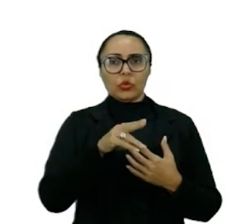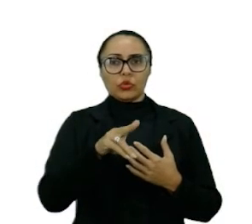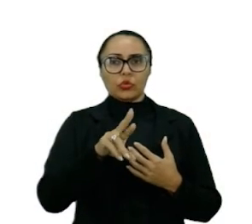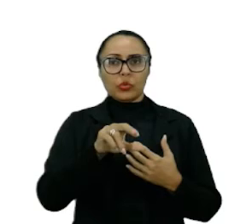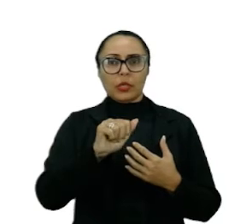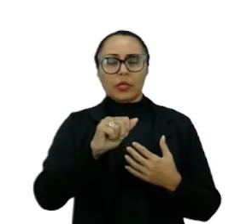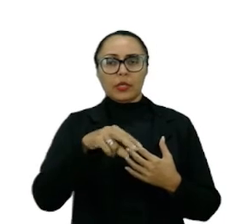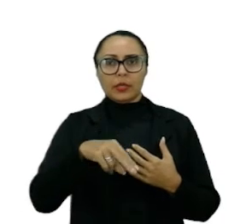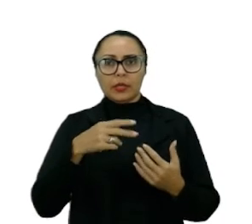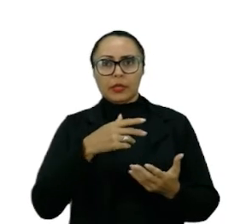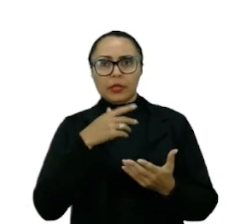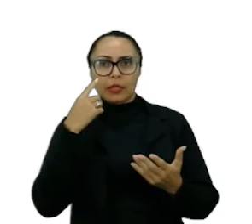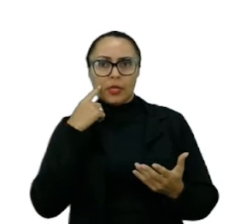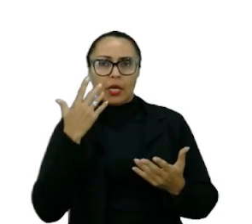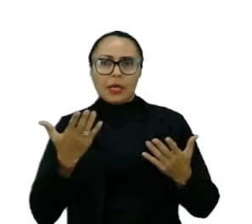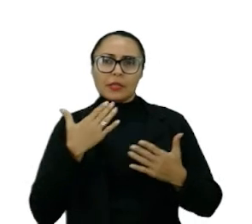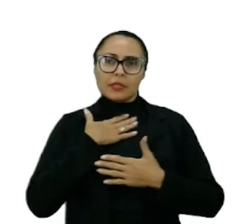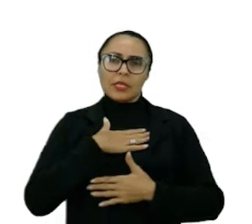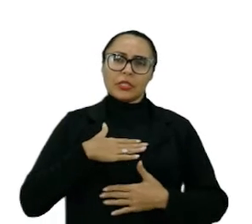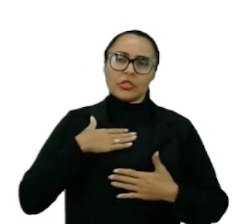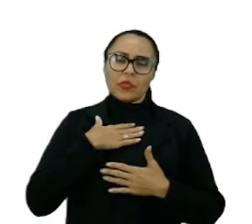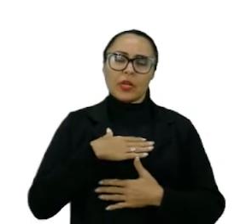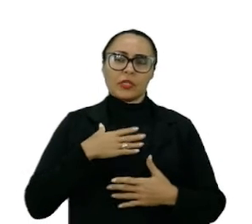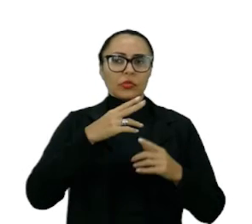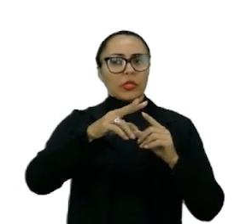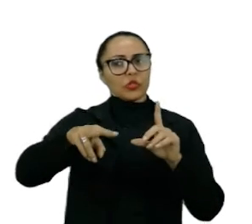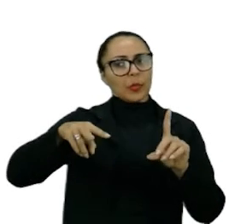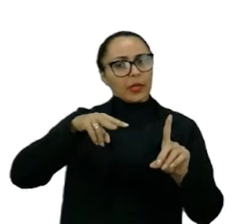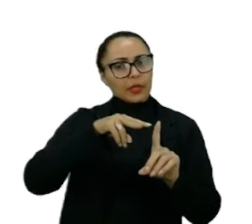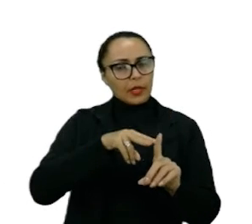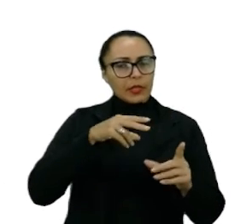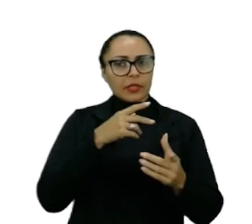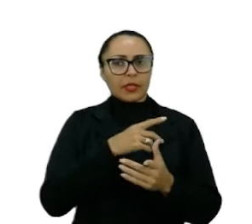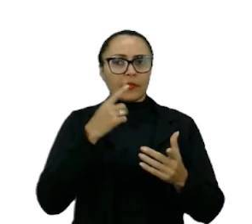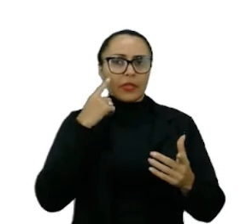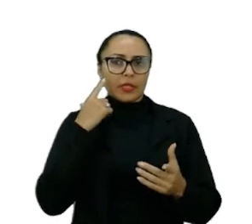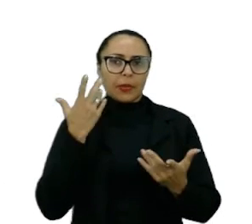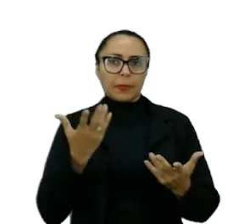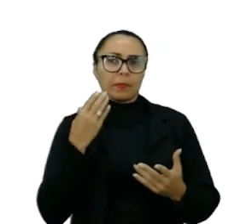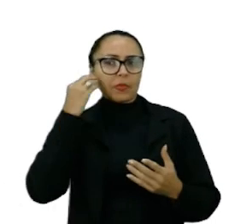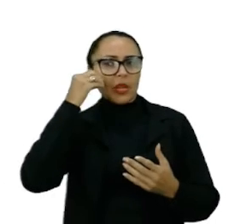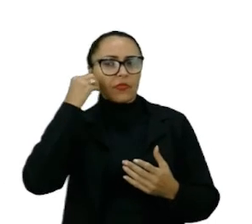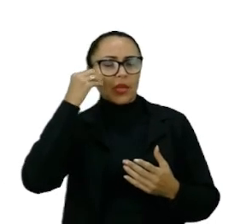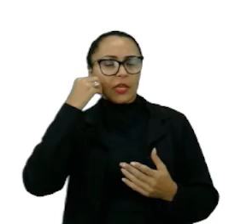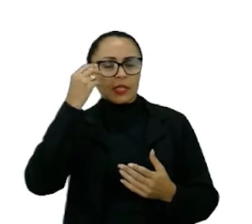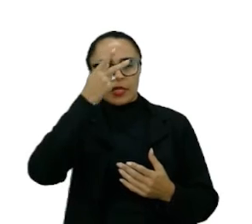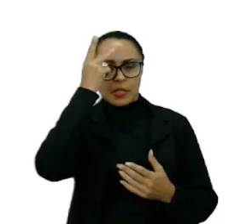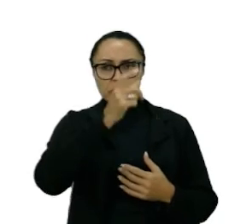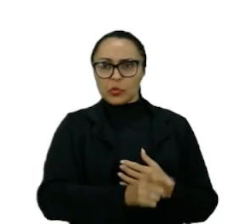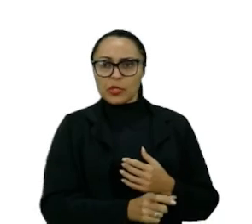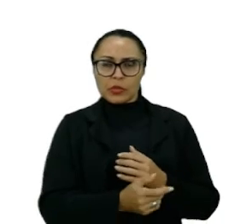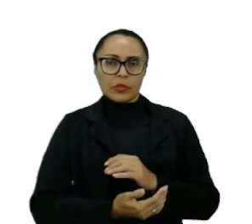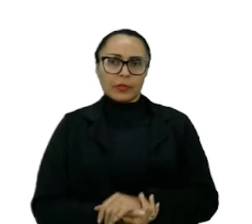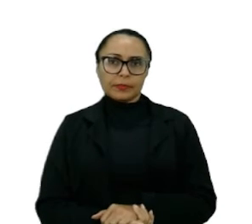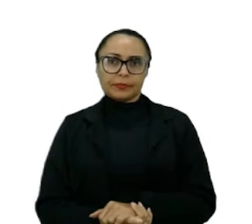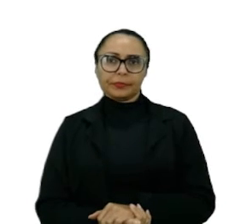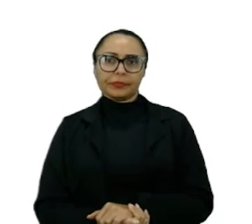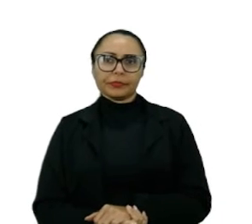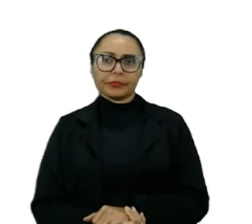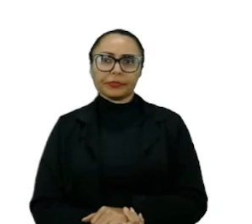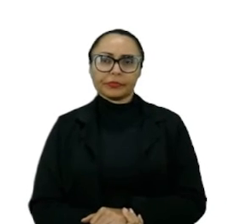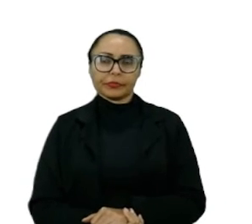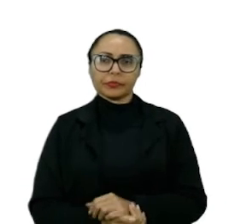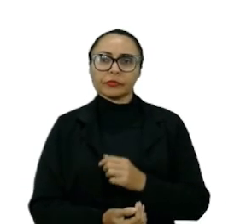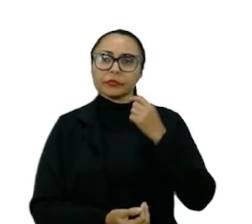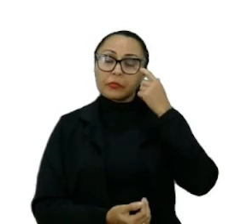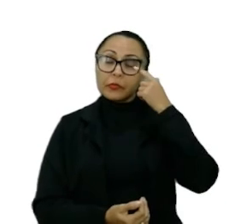a satisfação das expectativas e as preferências do consumidor. E assim,